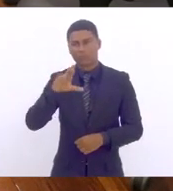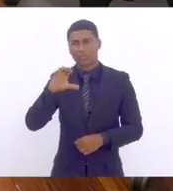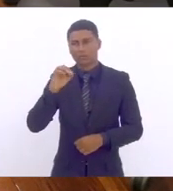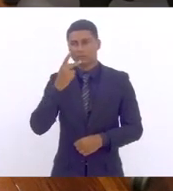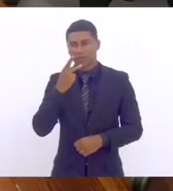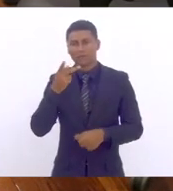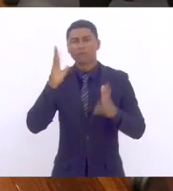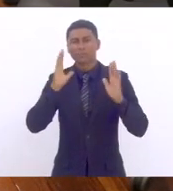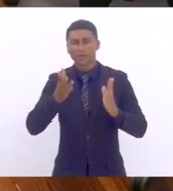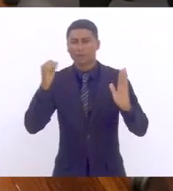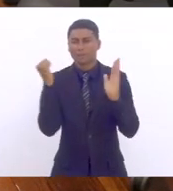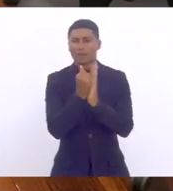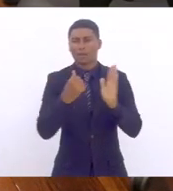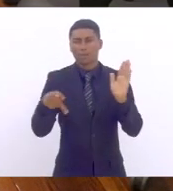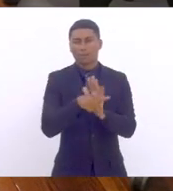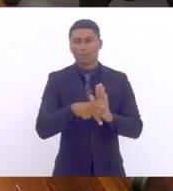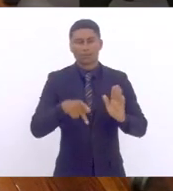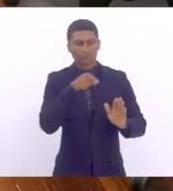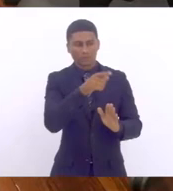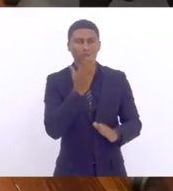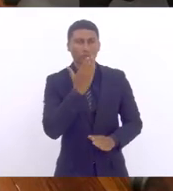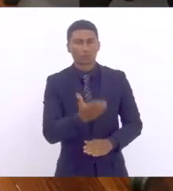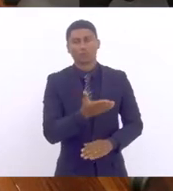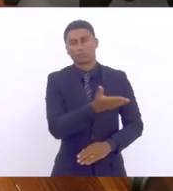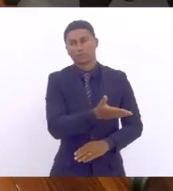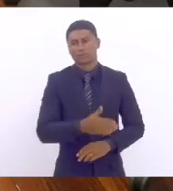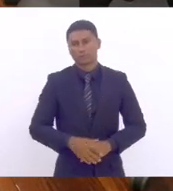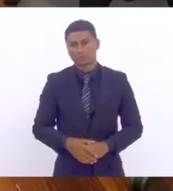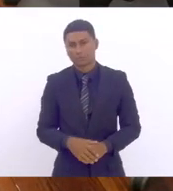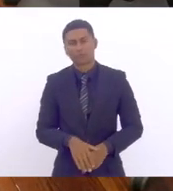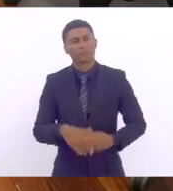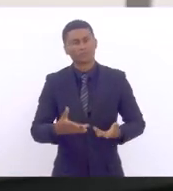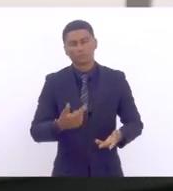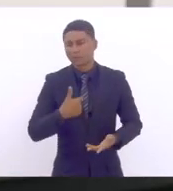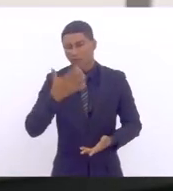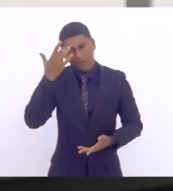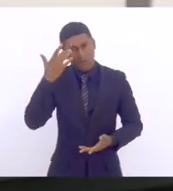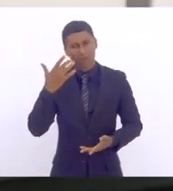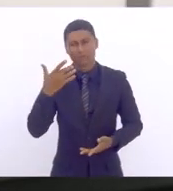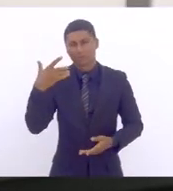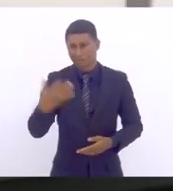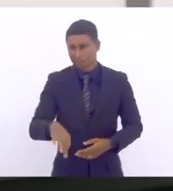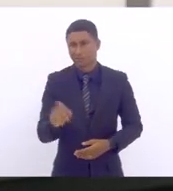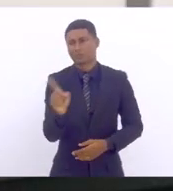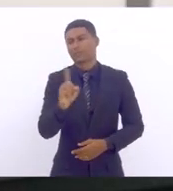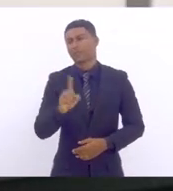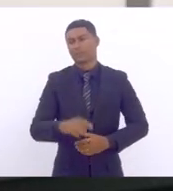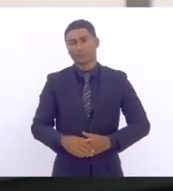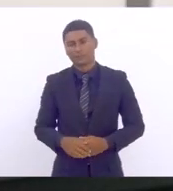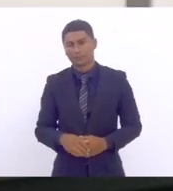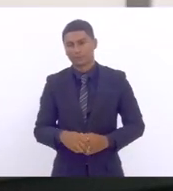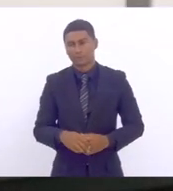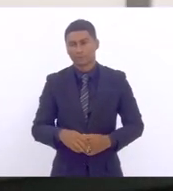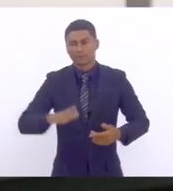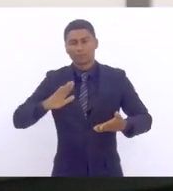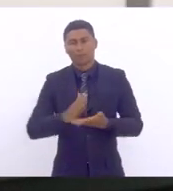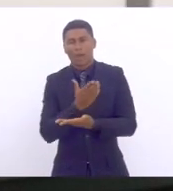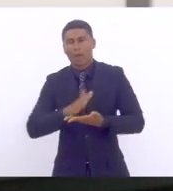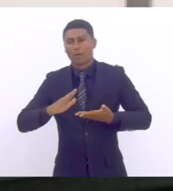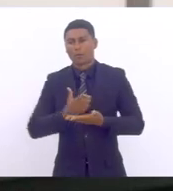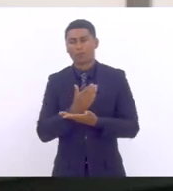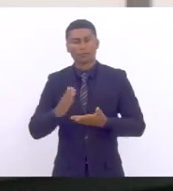clube já. É um patrimônio do clube. Então, eu não acho justo meia dúzia que vão para a badernagem, a gente sabe que